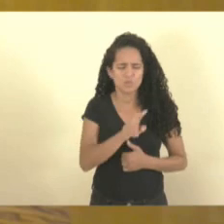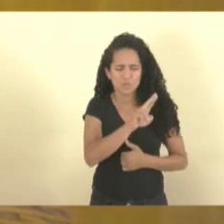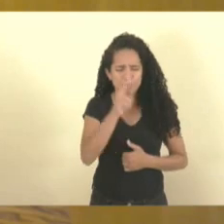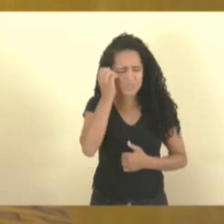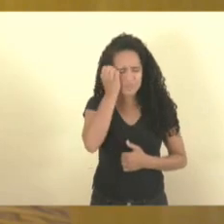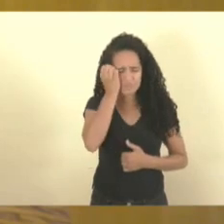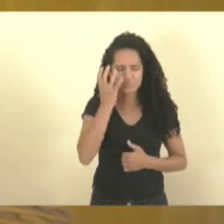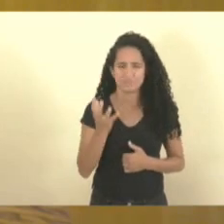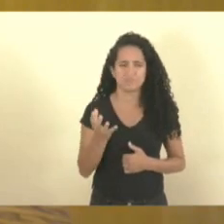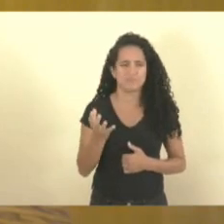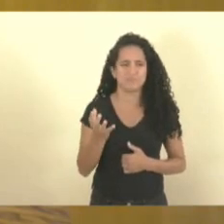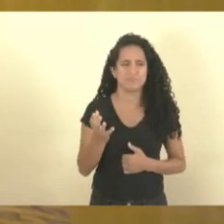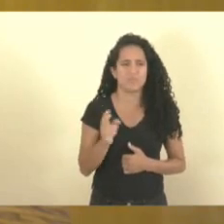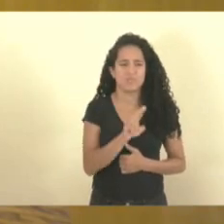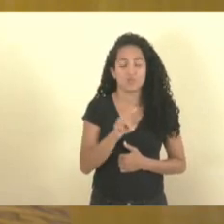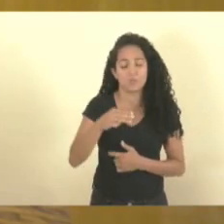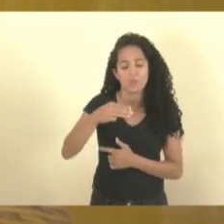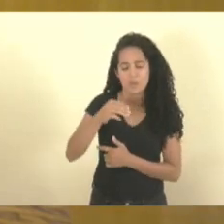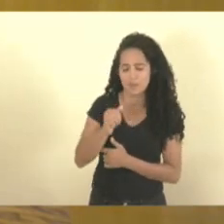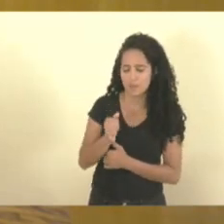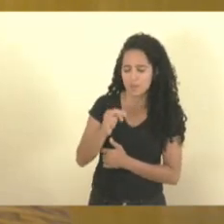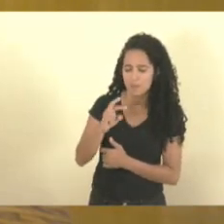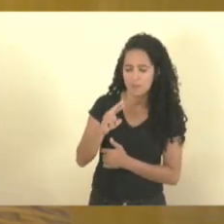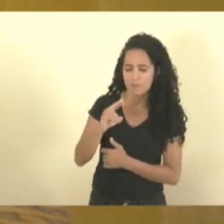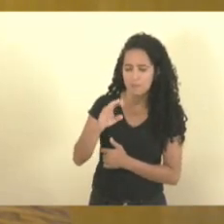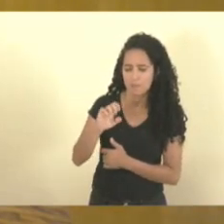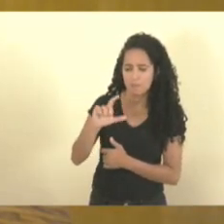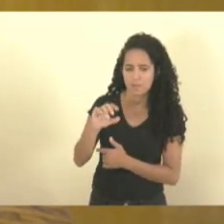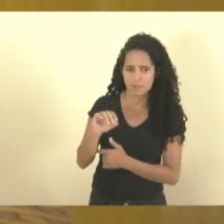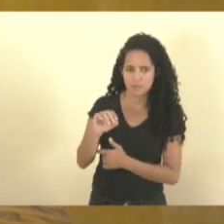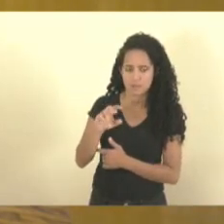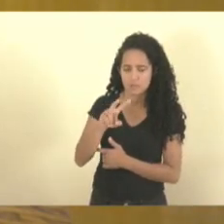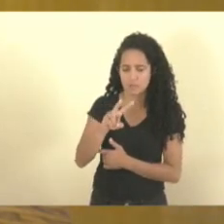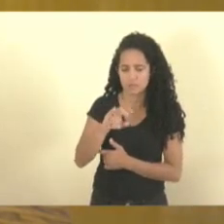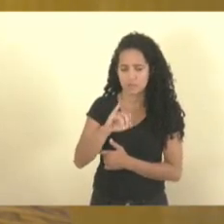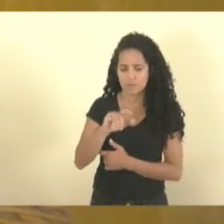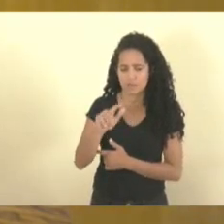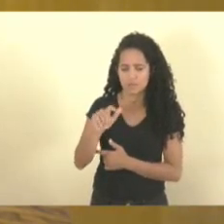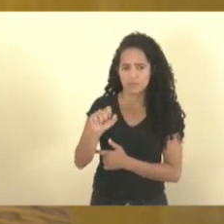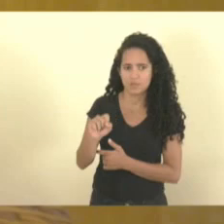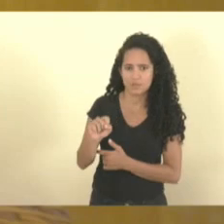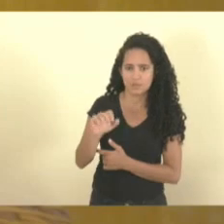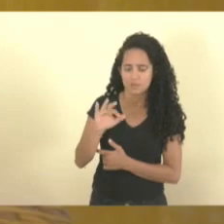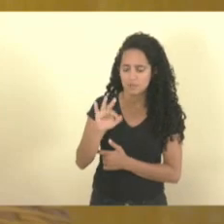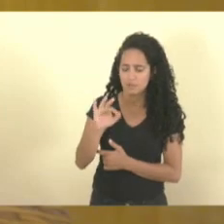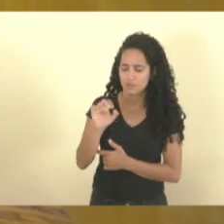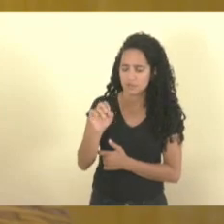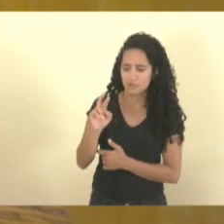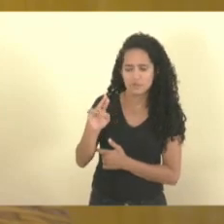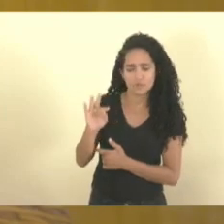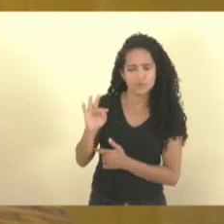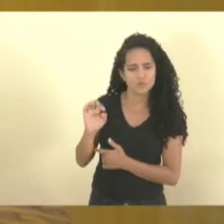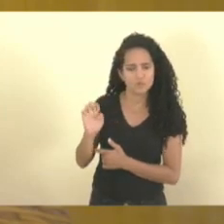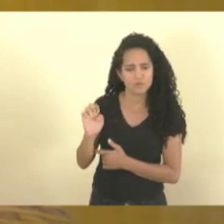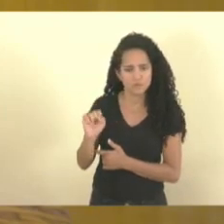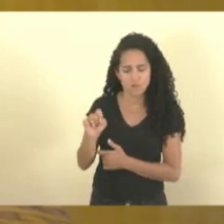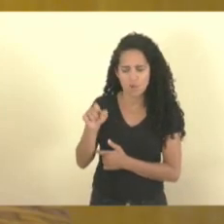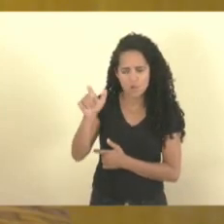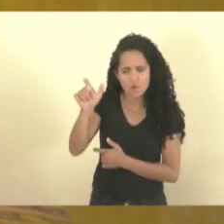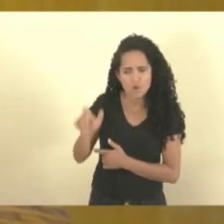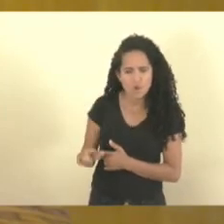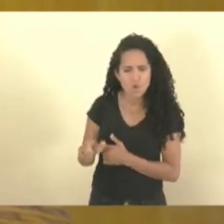dele, o tal do Marcelo Vilas Fortes, né? Que na verdade é um cara